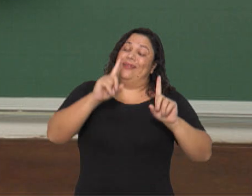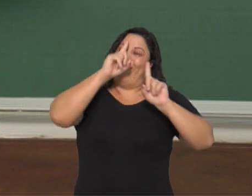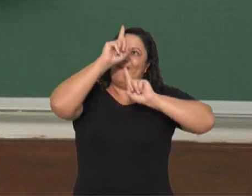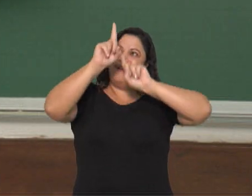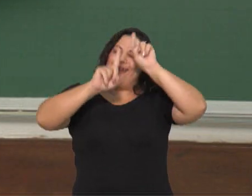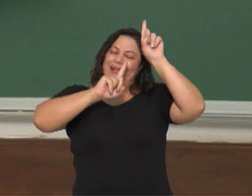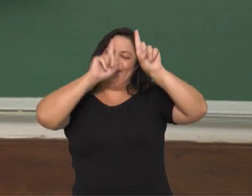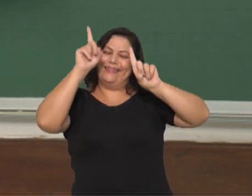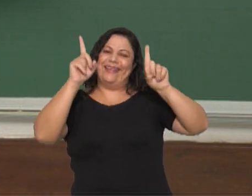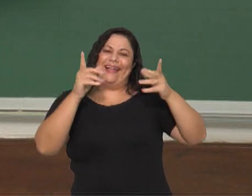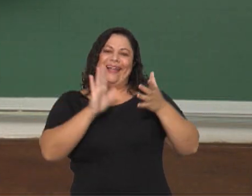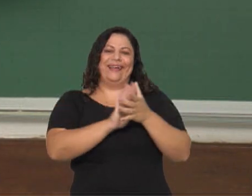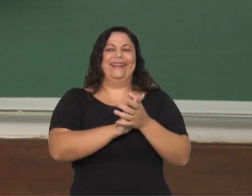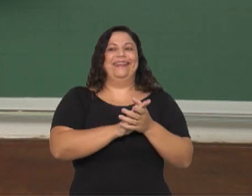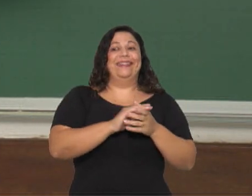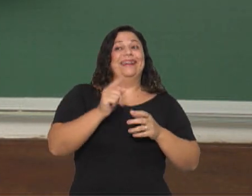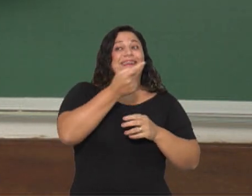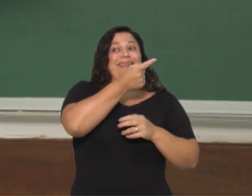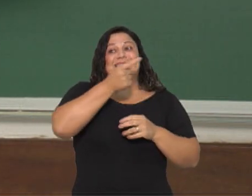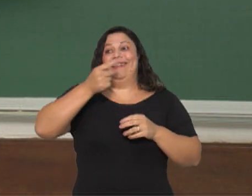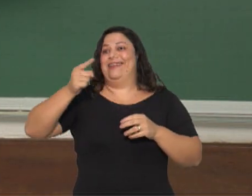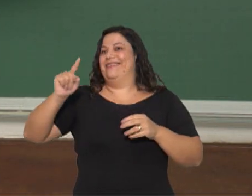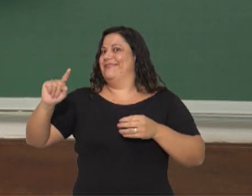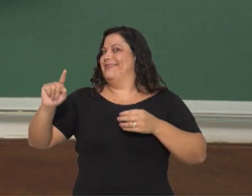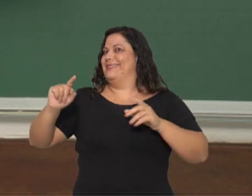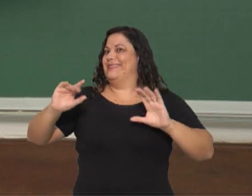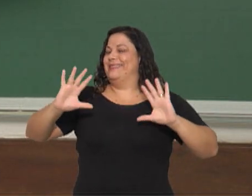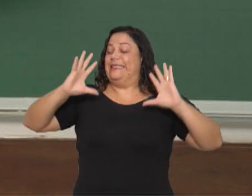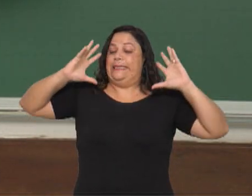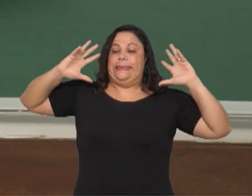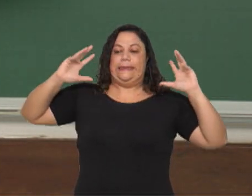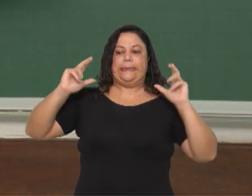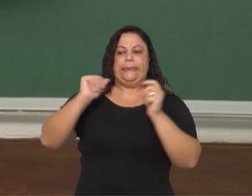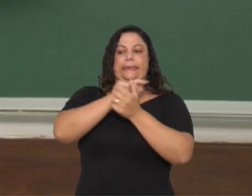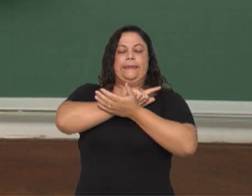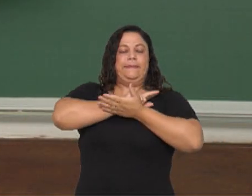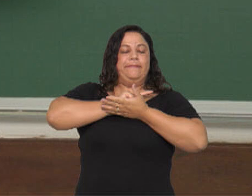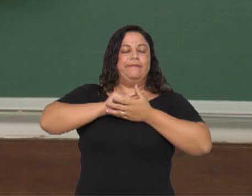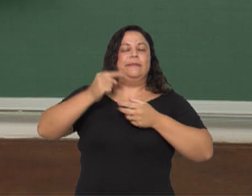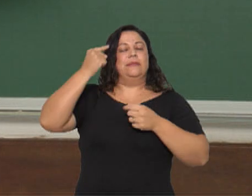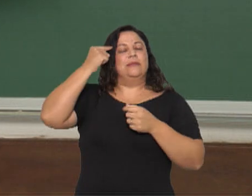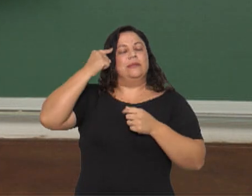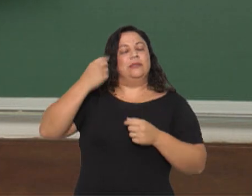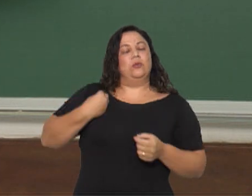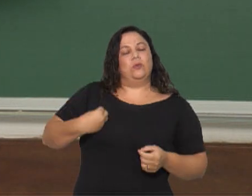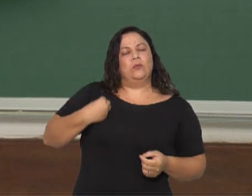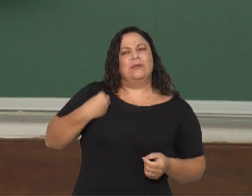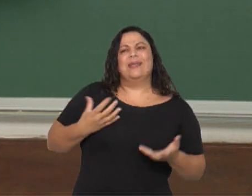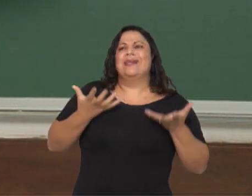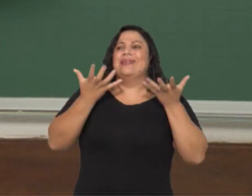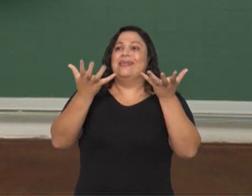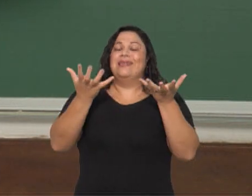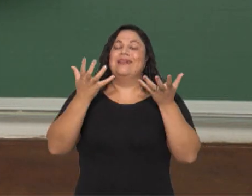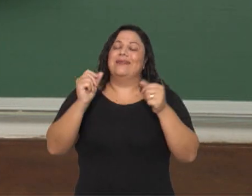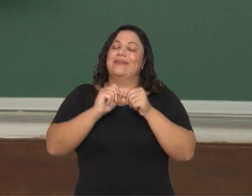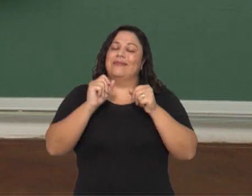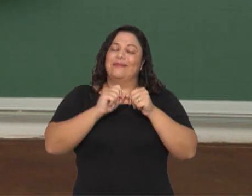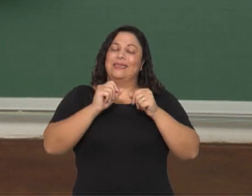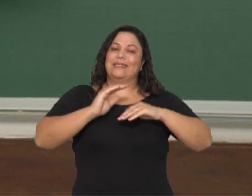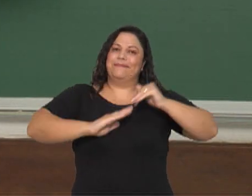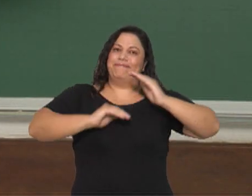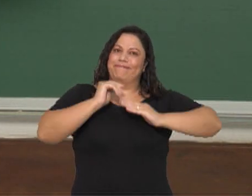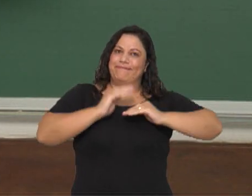da autora, se ela tivesse que voltar ao passado, uma nova vida, o que ela gostaria de fazer, praticar.